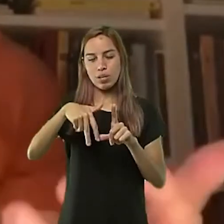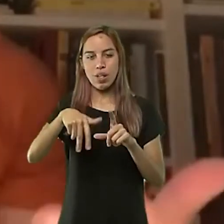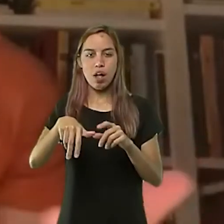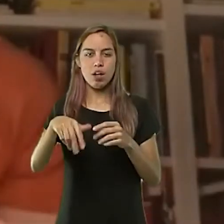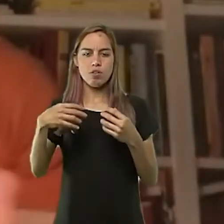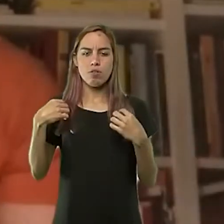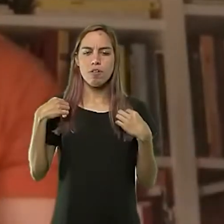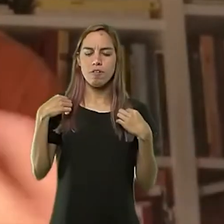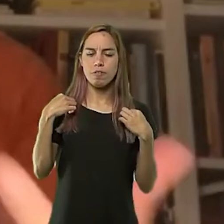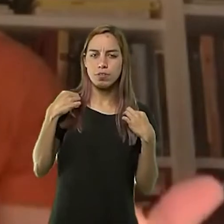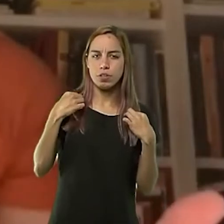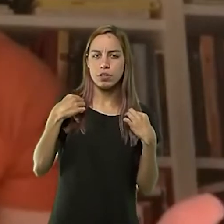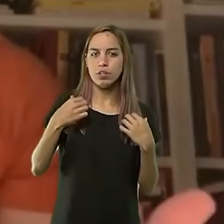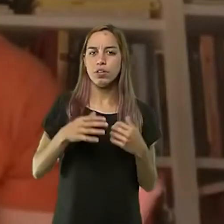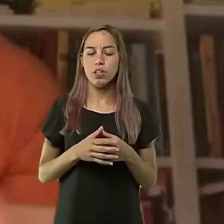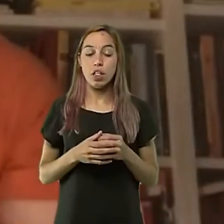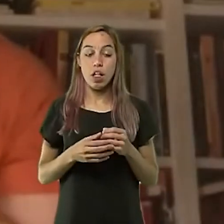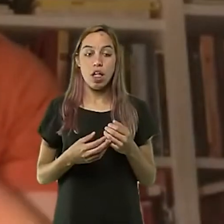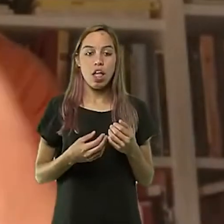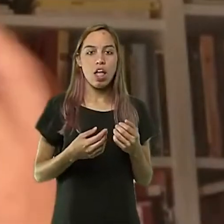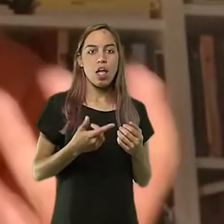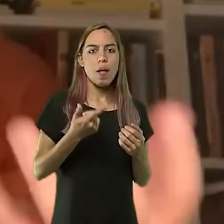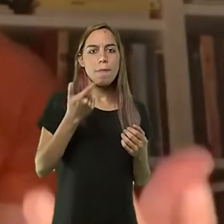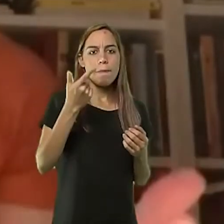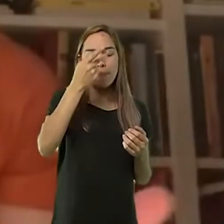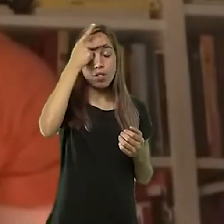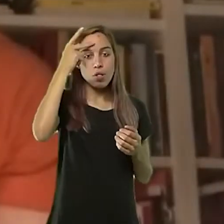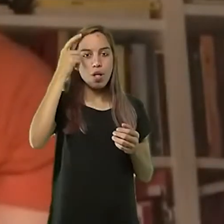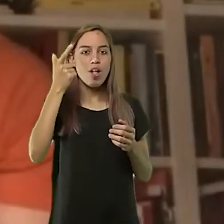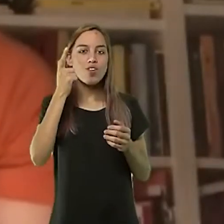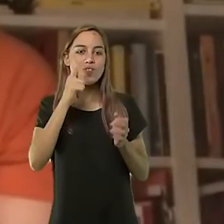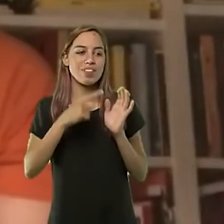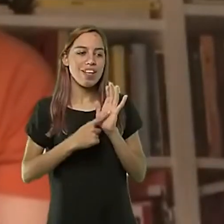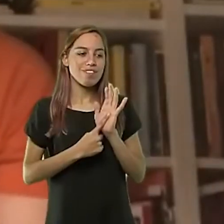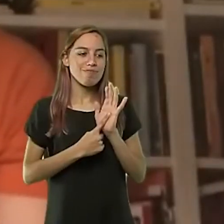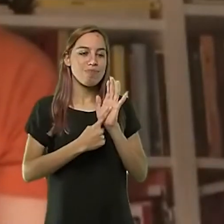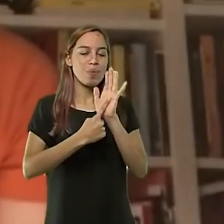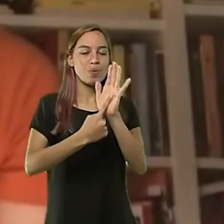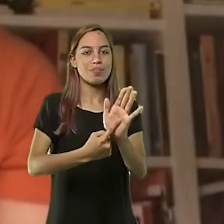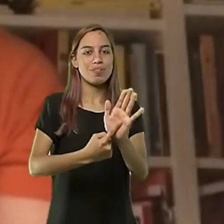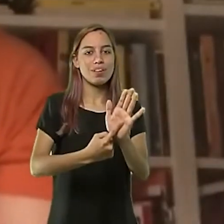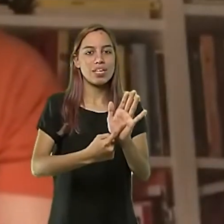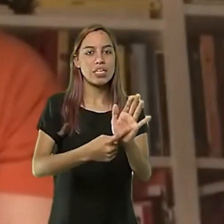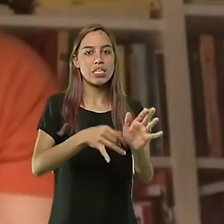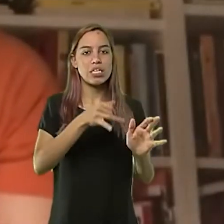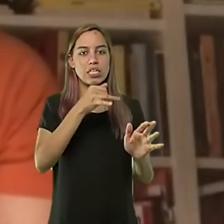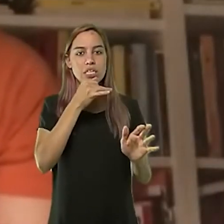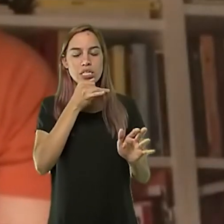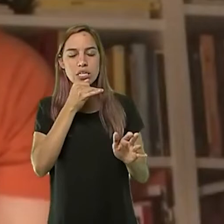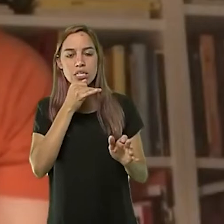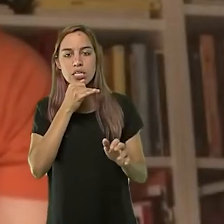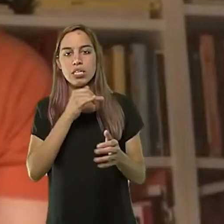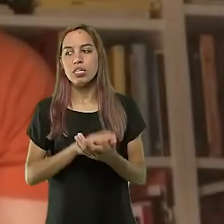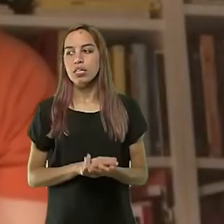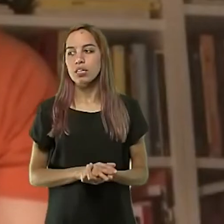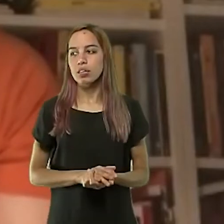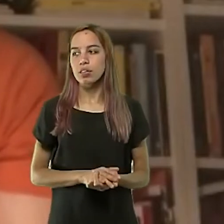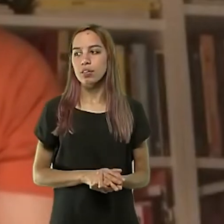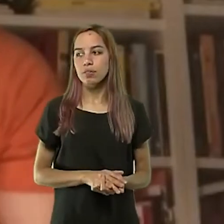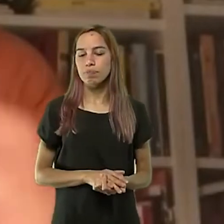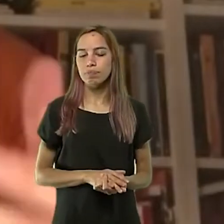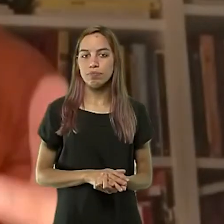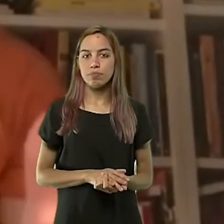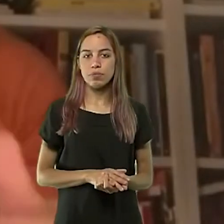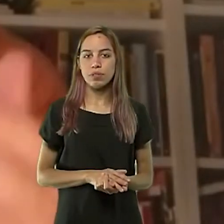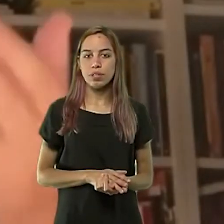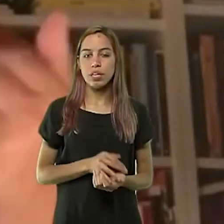mostrar imediatamente aquela descrição de uma maneira muito mais complexa do que a literatura consegue fazer.